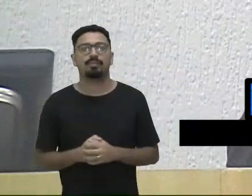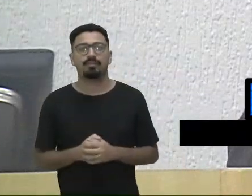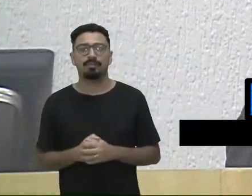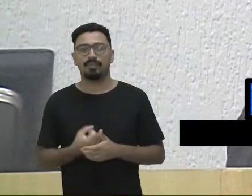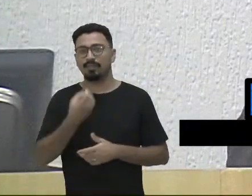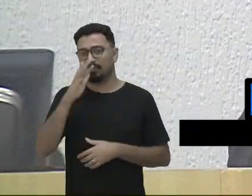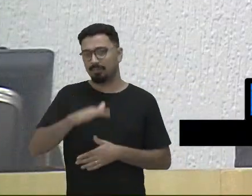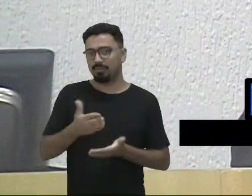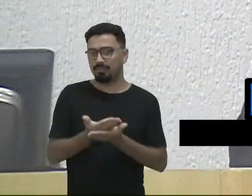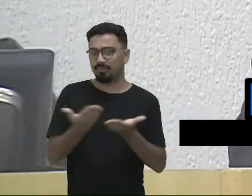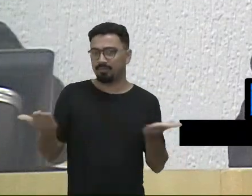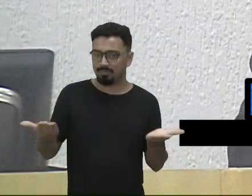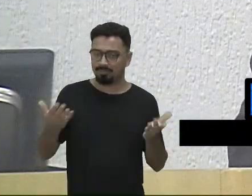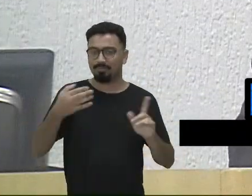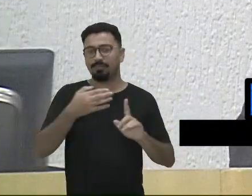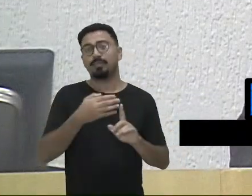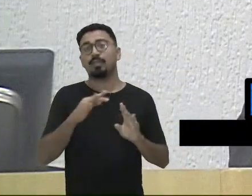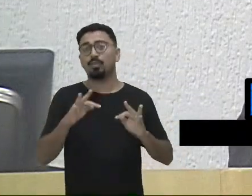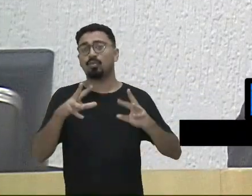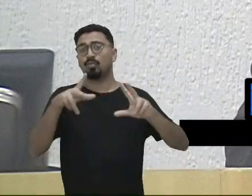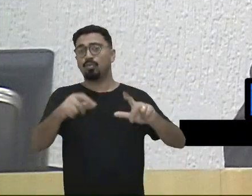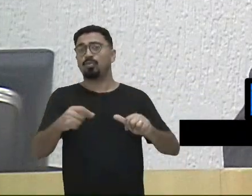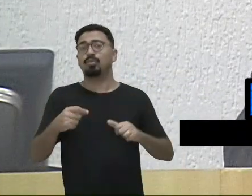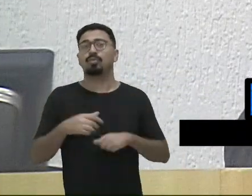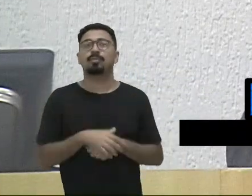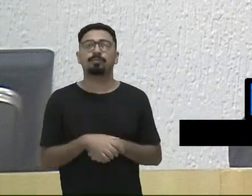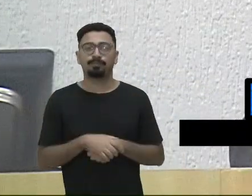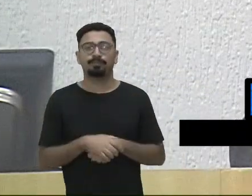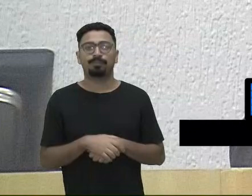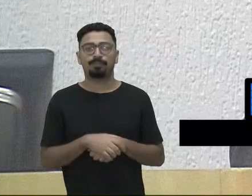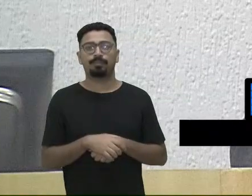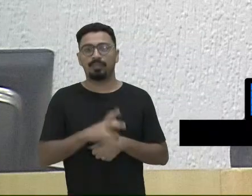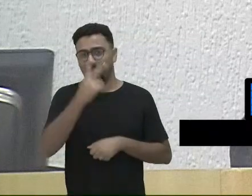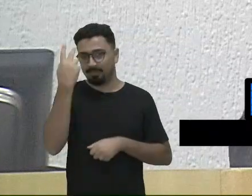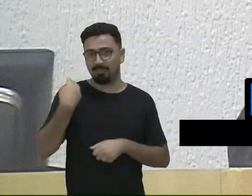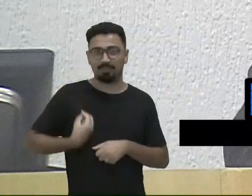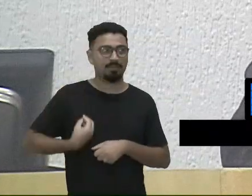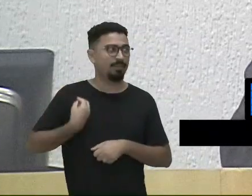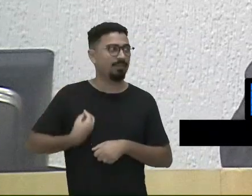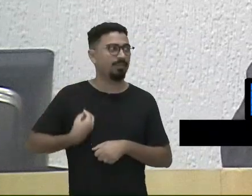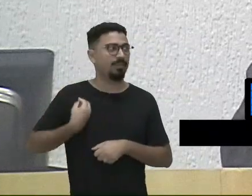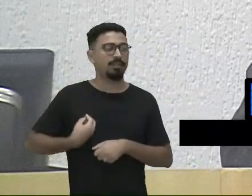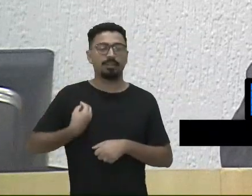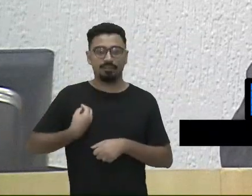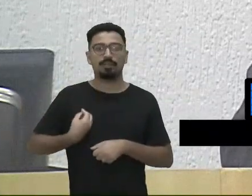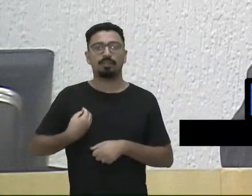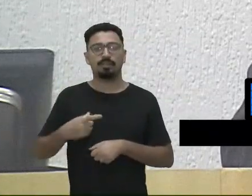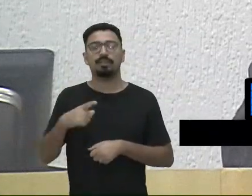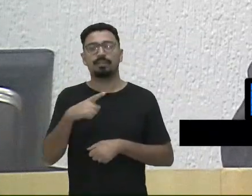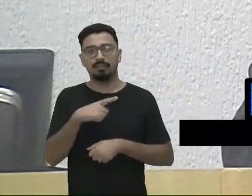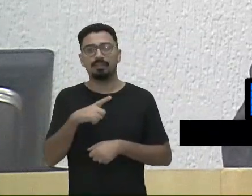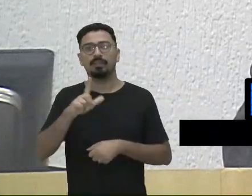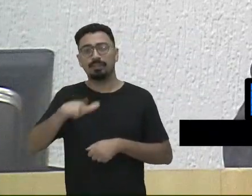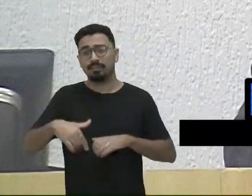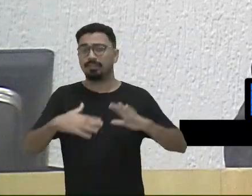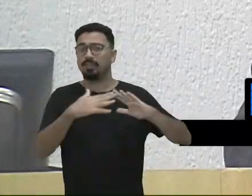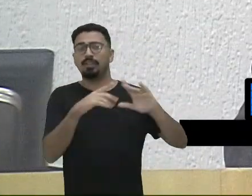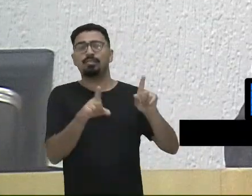Boa tarde a todas, todes, todos, todas as pessoas que nos acompanham aqui presencialmente, todas as pessoas que nos acompanham de